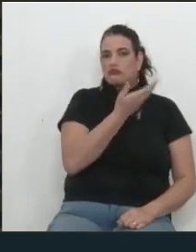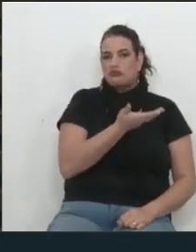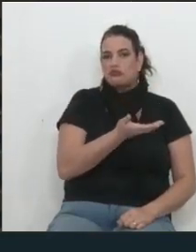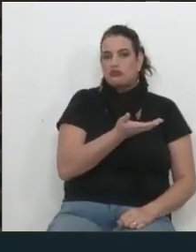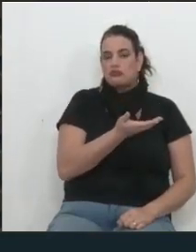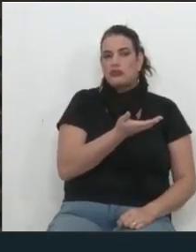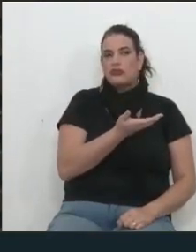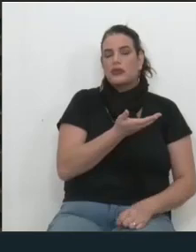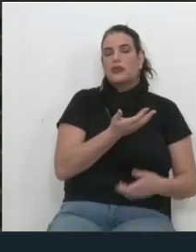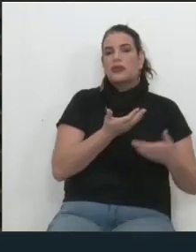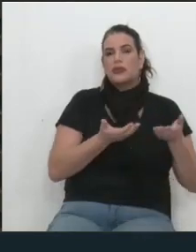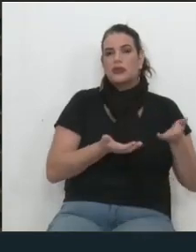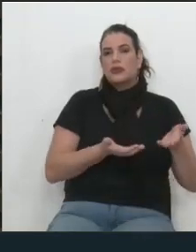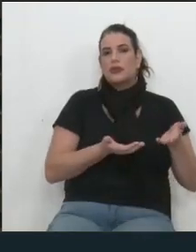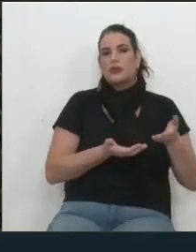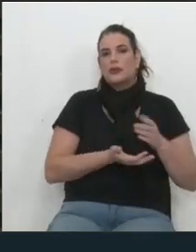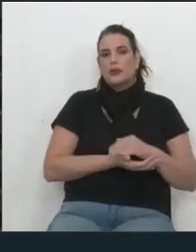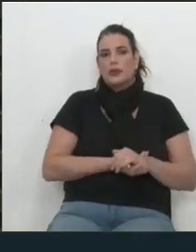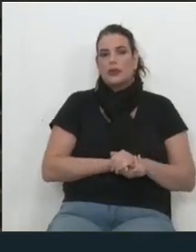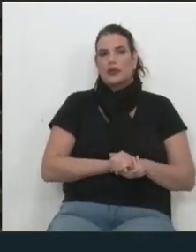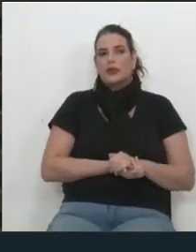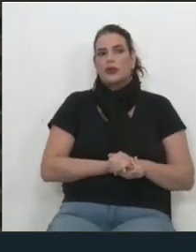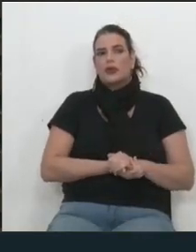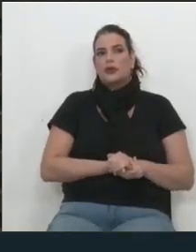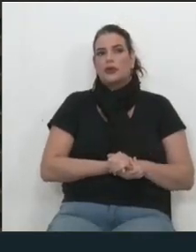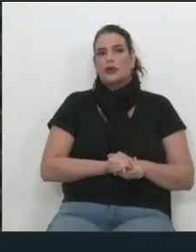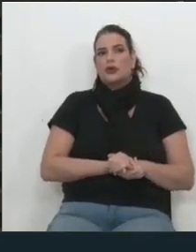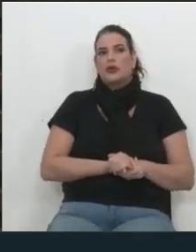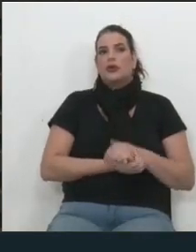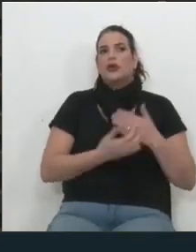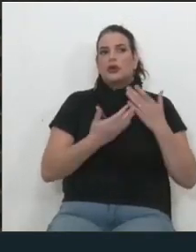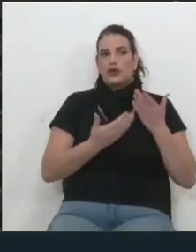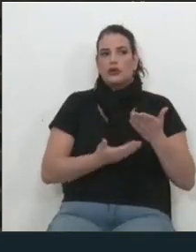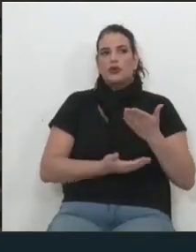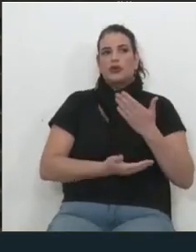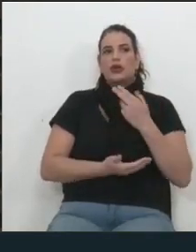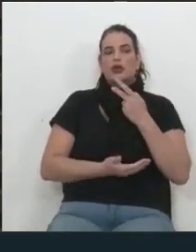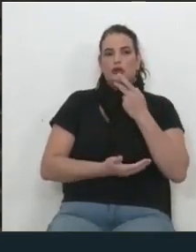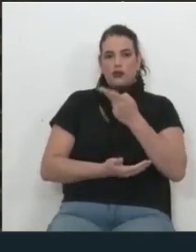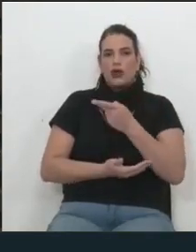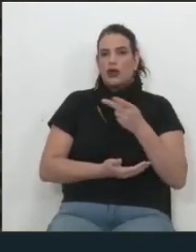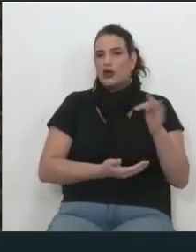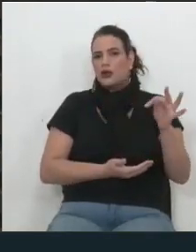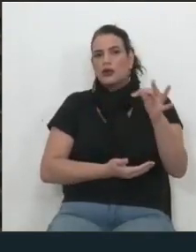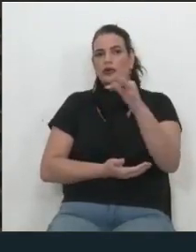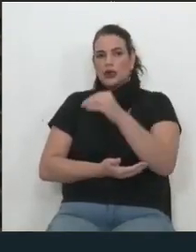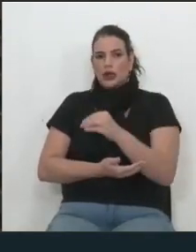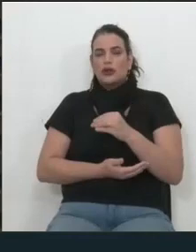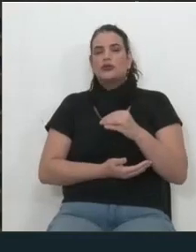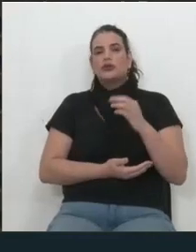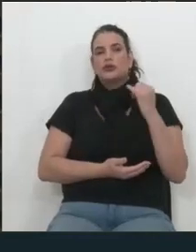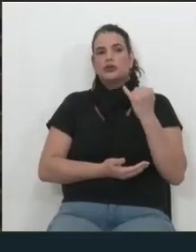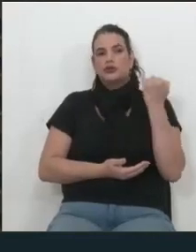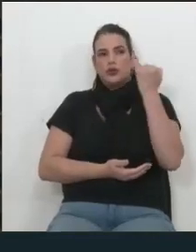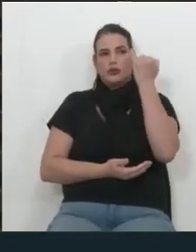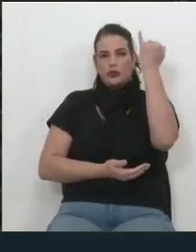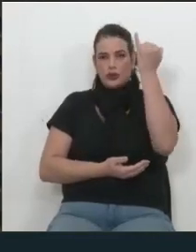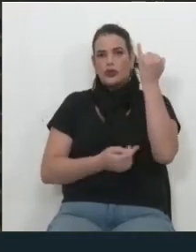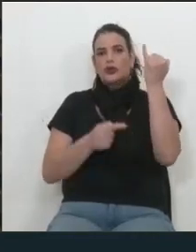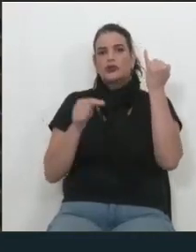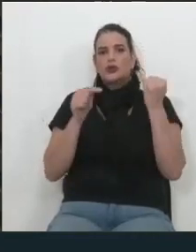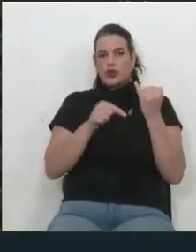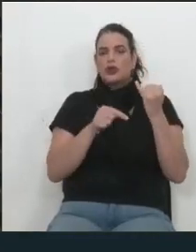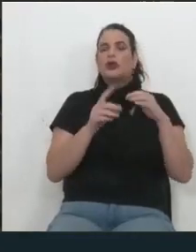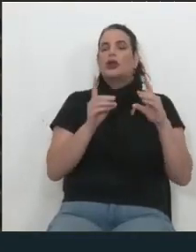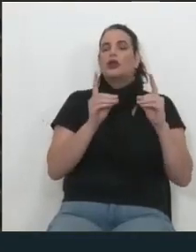estou aqui para falar assim, a todos vocês sobre a importância daquele pronto